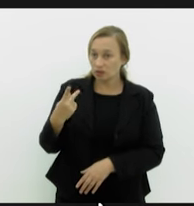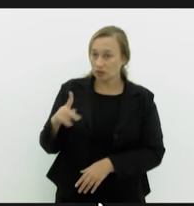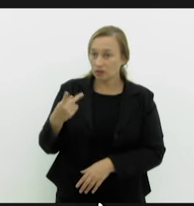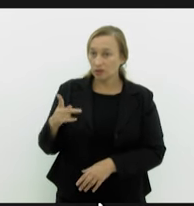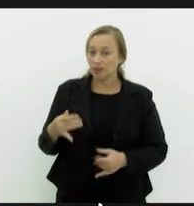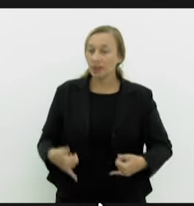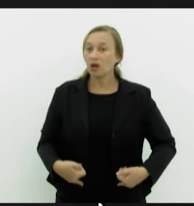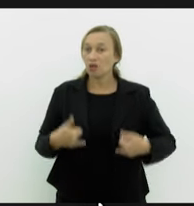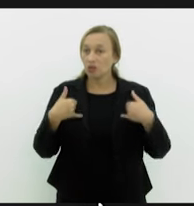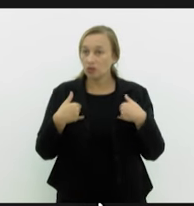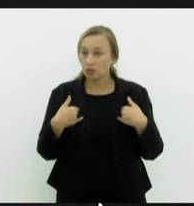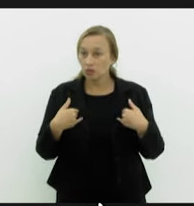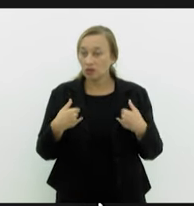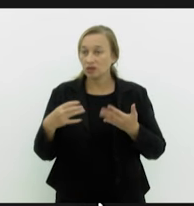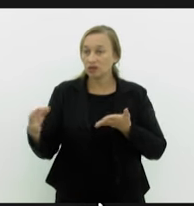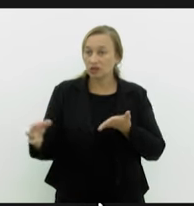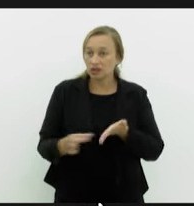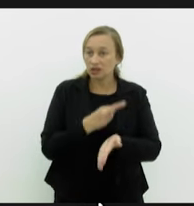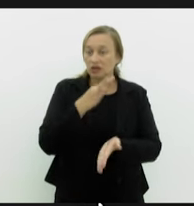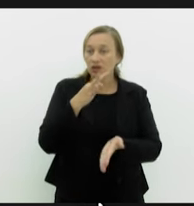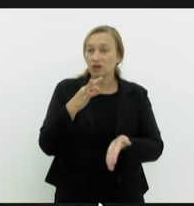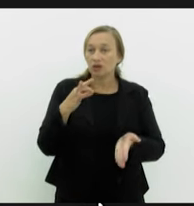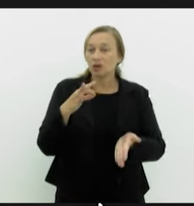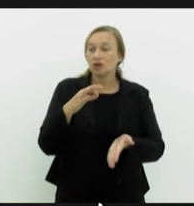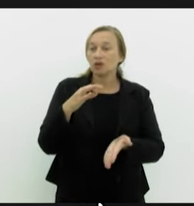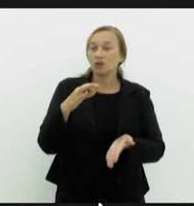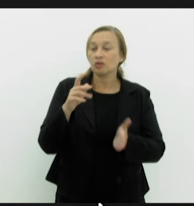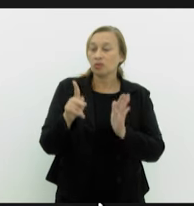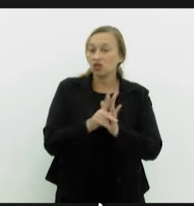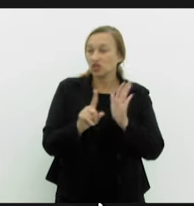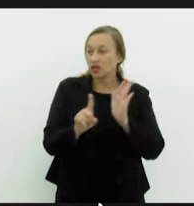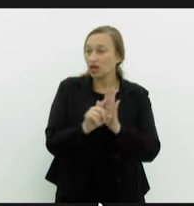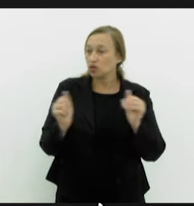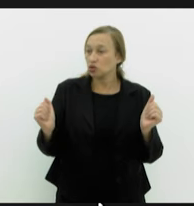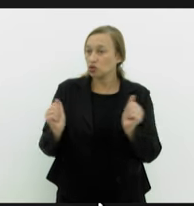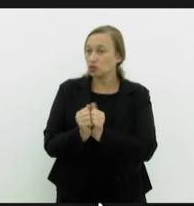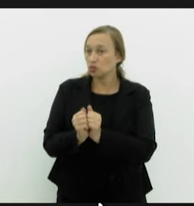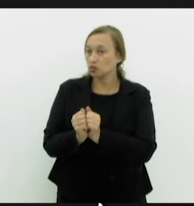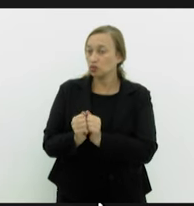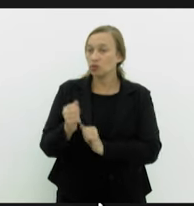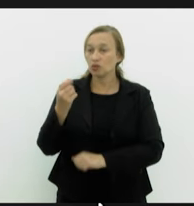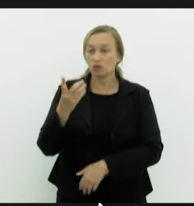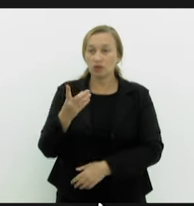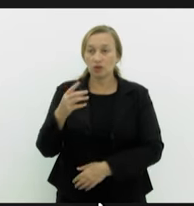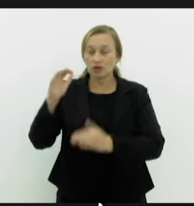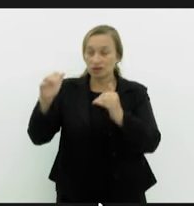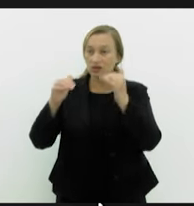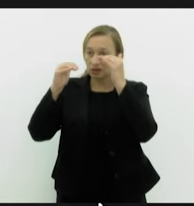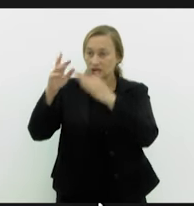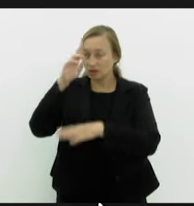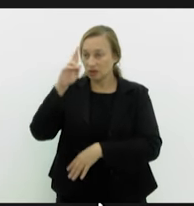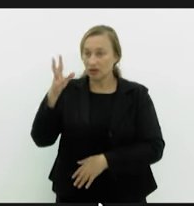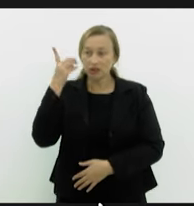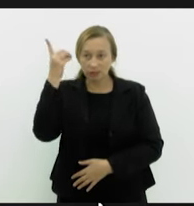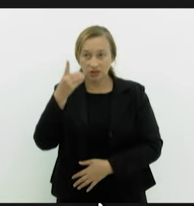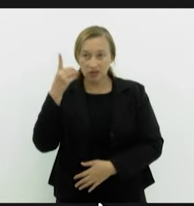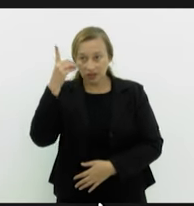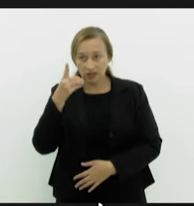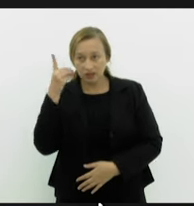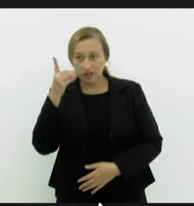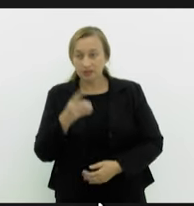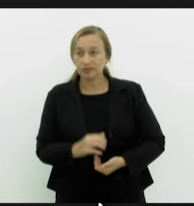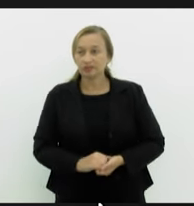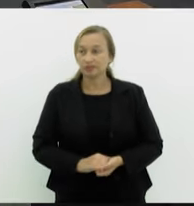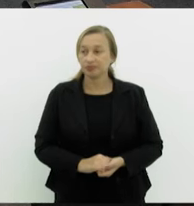uma honra assinar um projeto de lei com Vossa Excelência, né, que é uma...